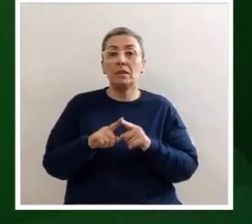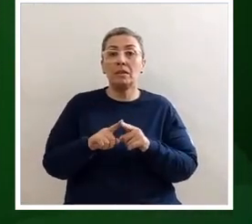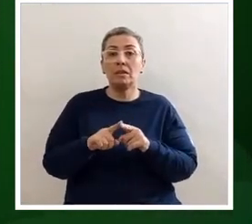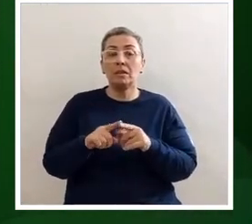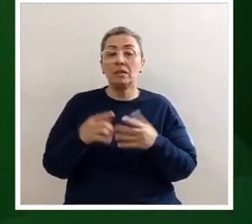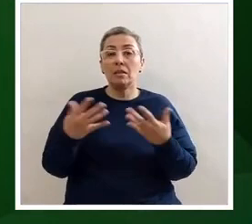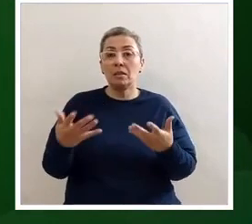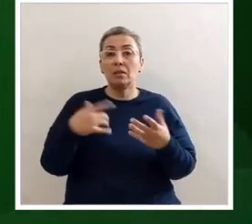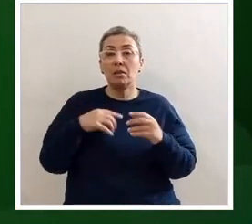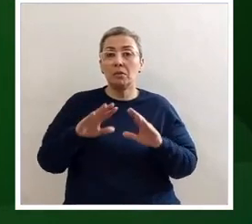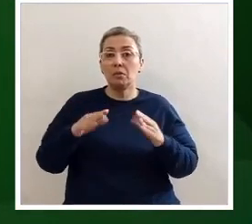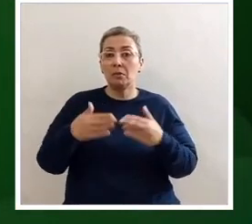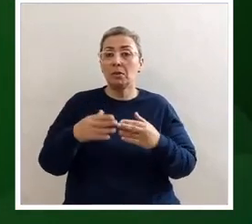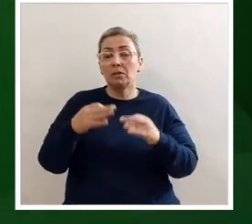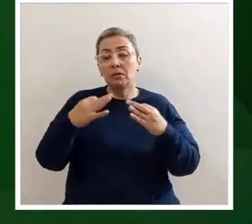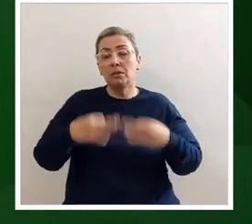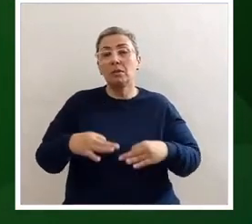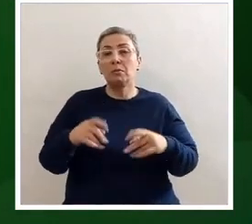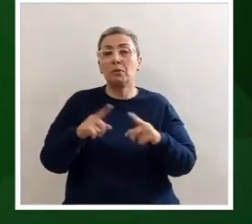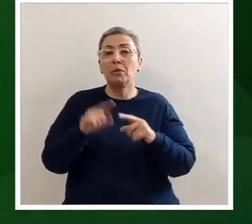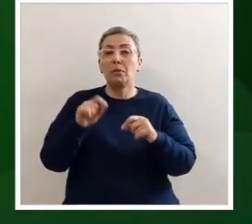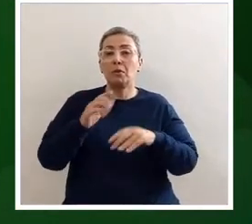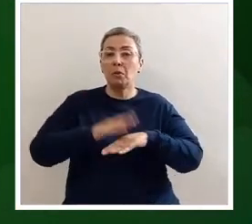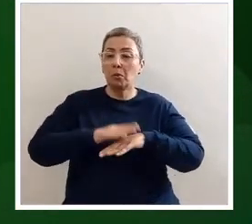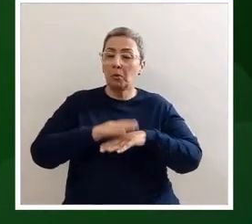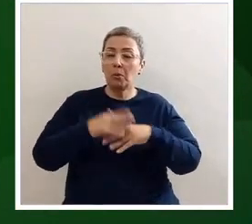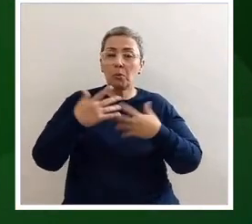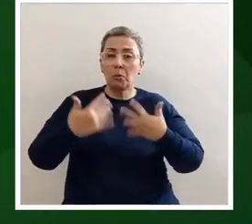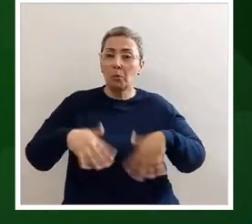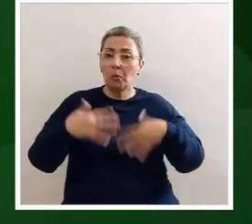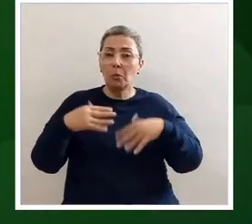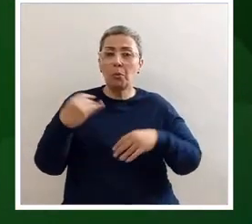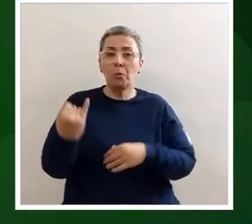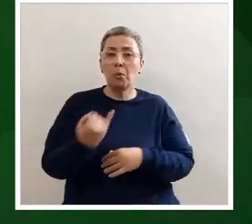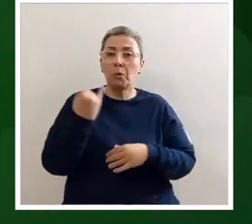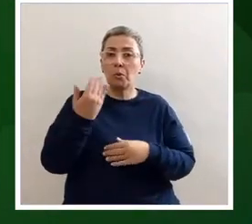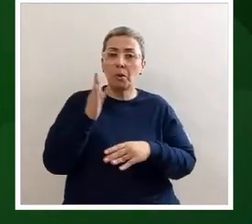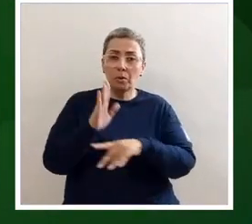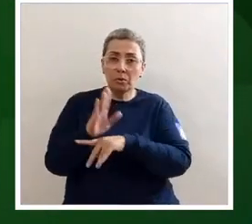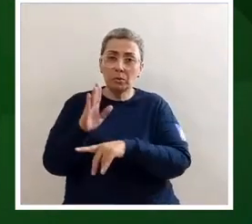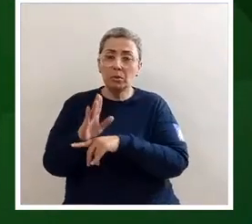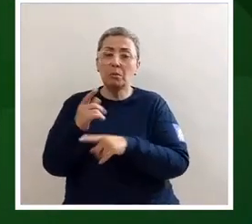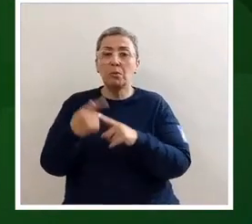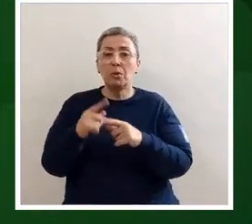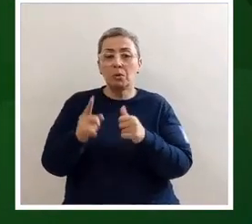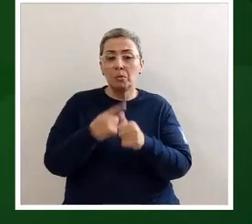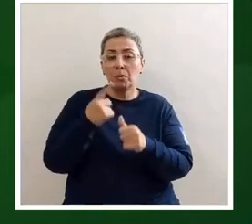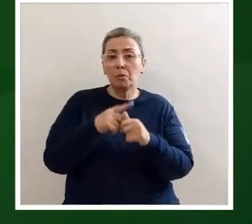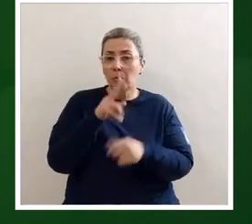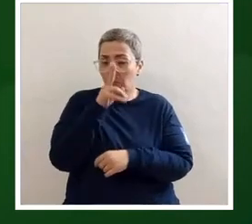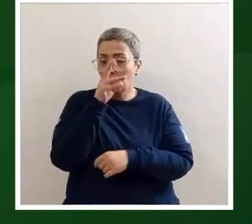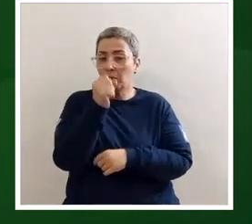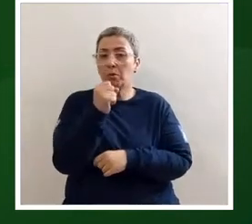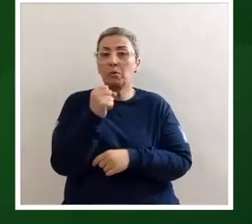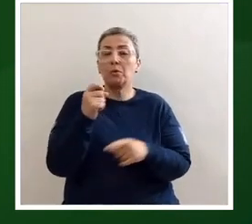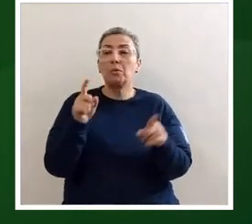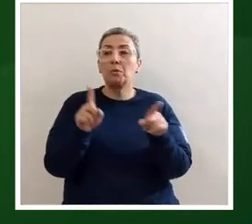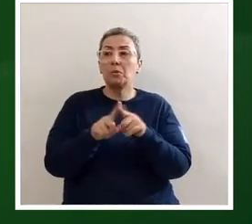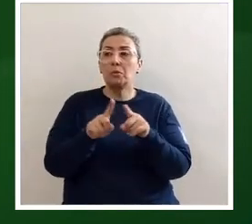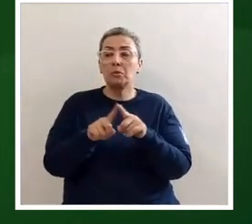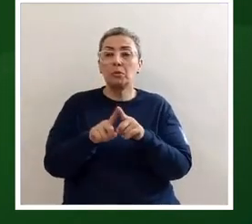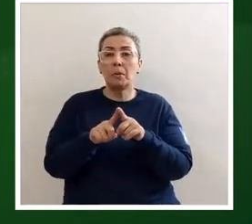esse fórum eu tenho certeza que realizou uma grande problema importante contribuição primeiro para fortalecimento né